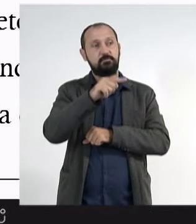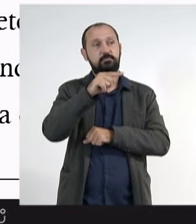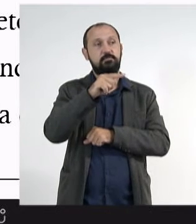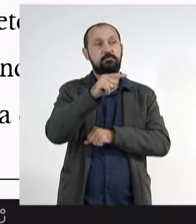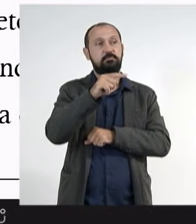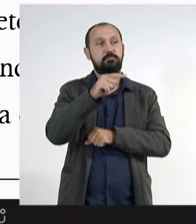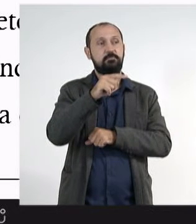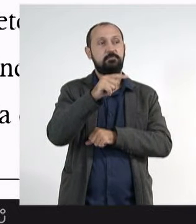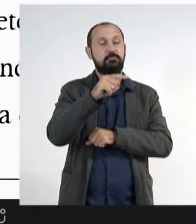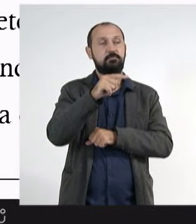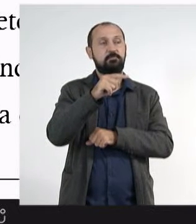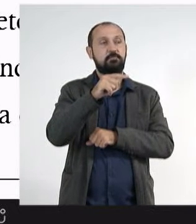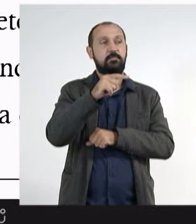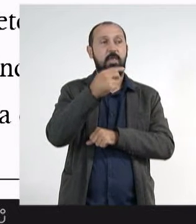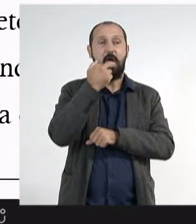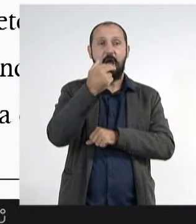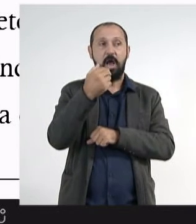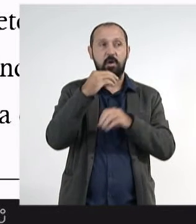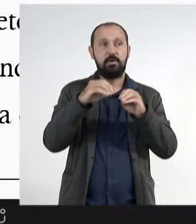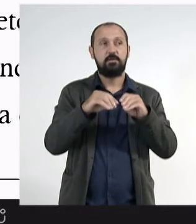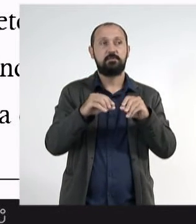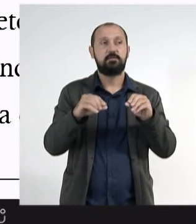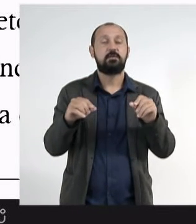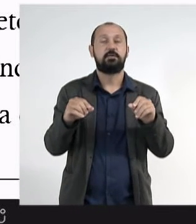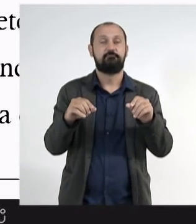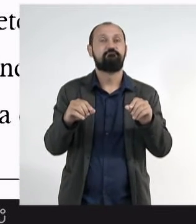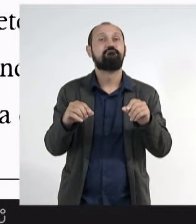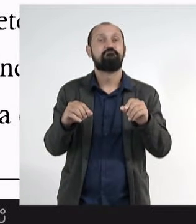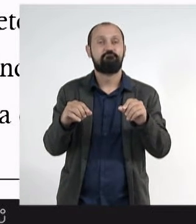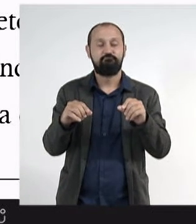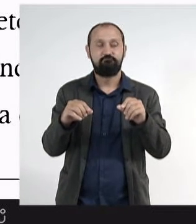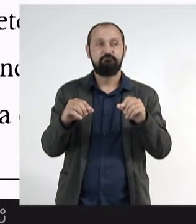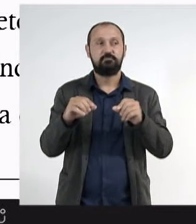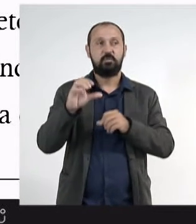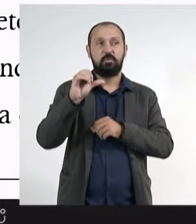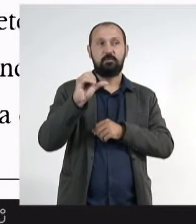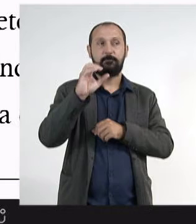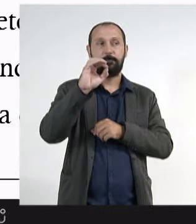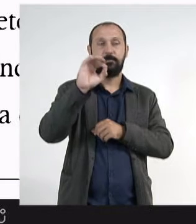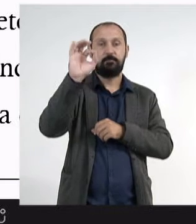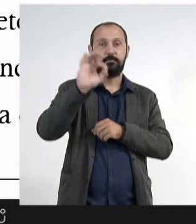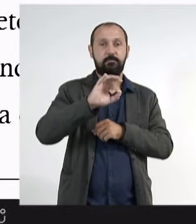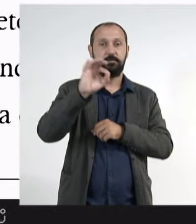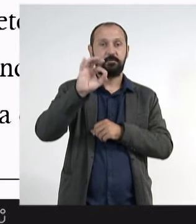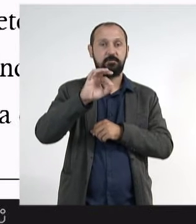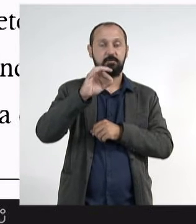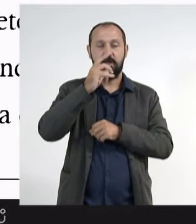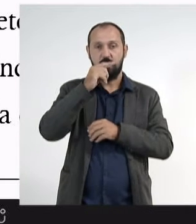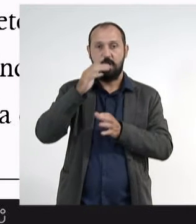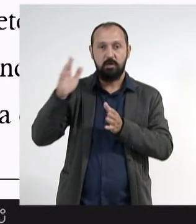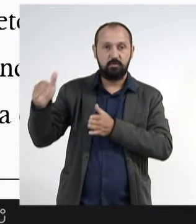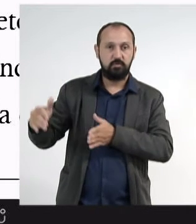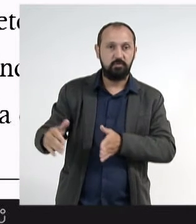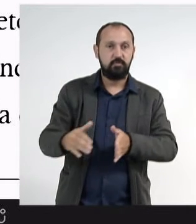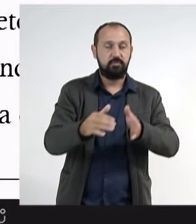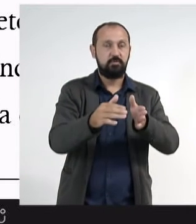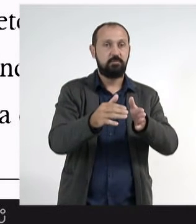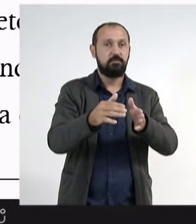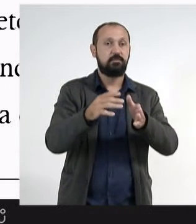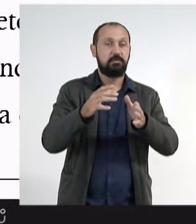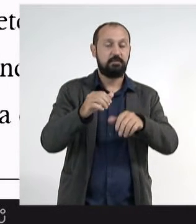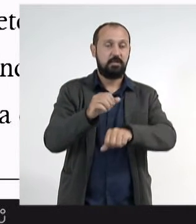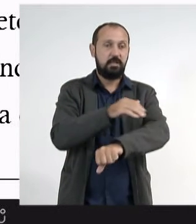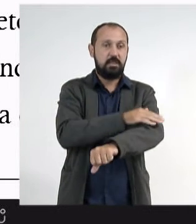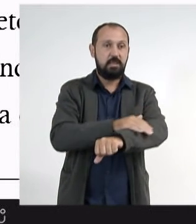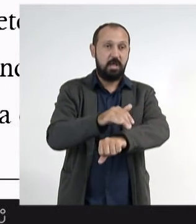elas ficam com a cor da terra. Significa que 90% da carga que chega da lavagem